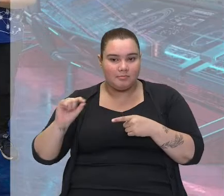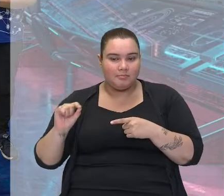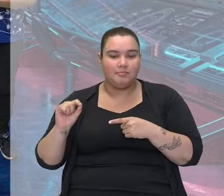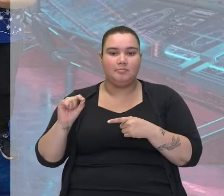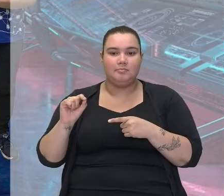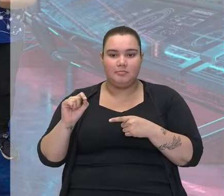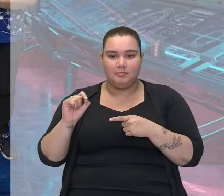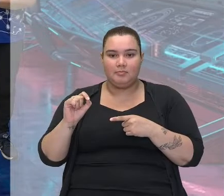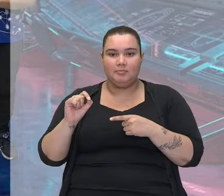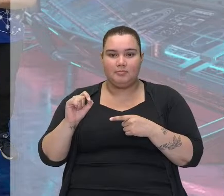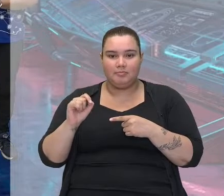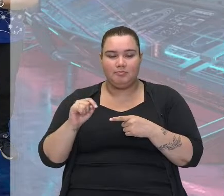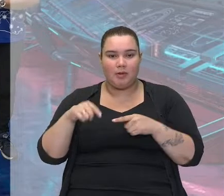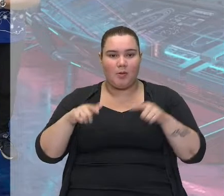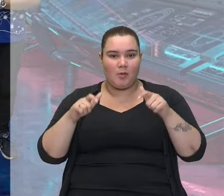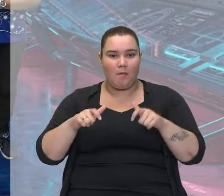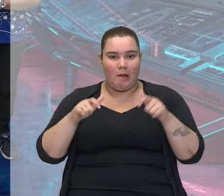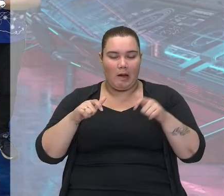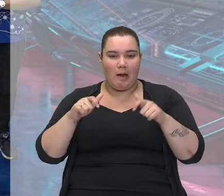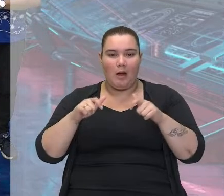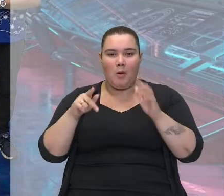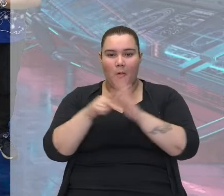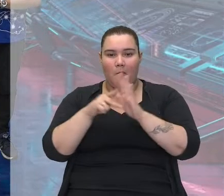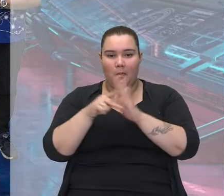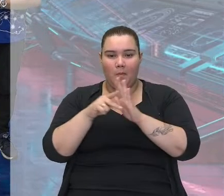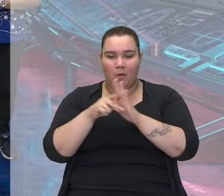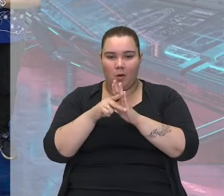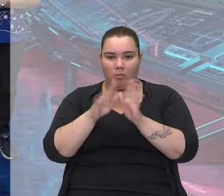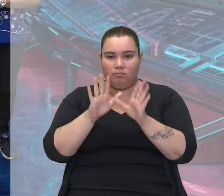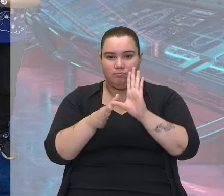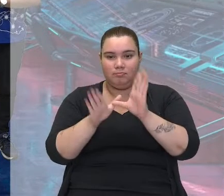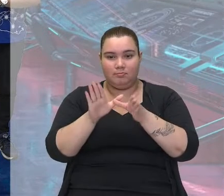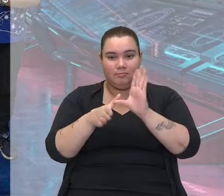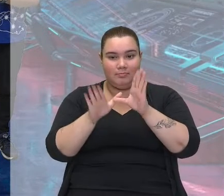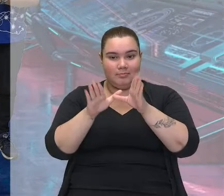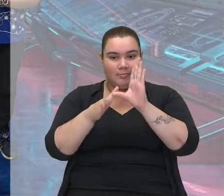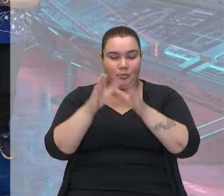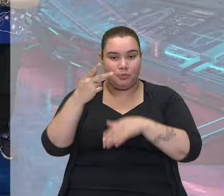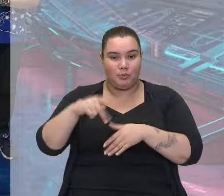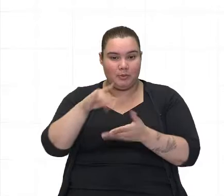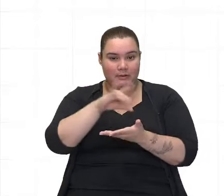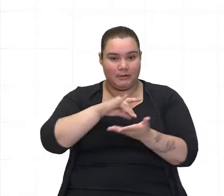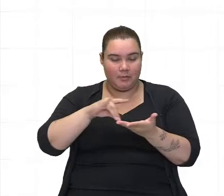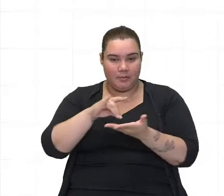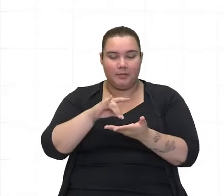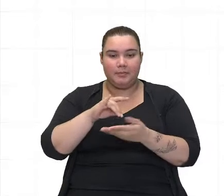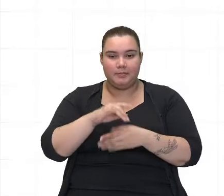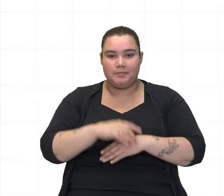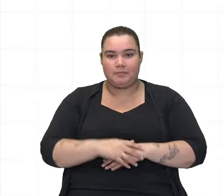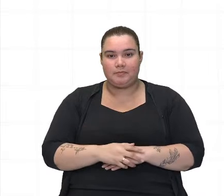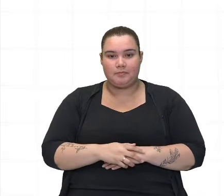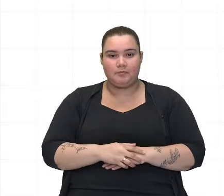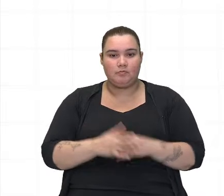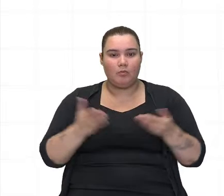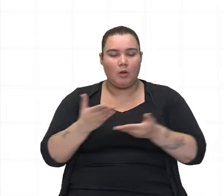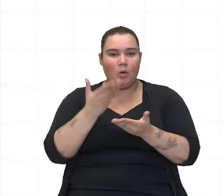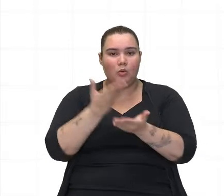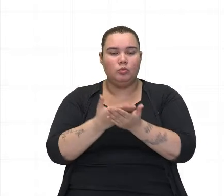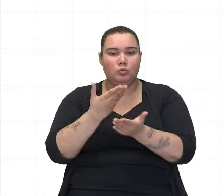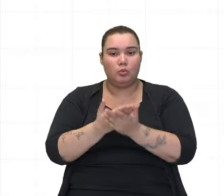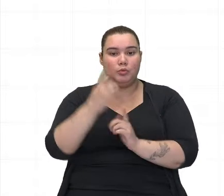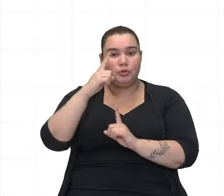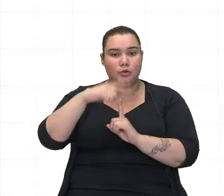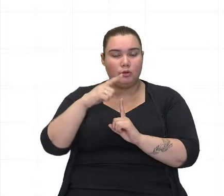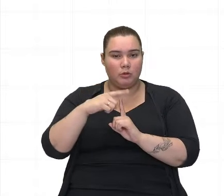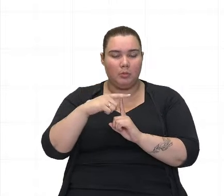nossa espaçonave aqui do CMEAN, e vamos ver então os tipos de simetria. Vamos lá. Então, os nossos